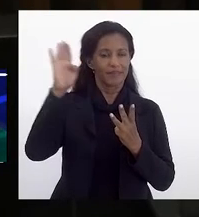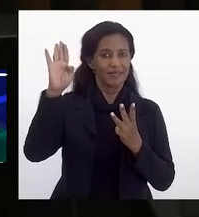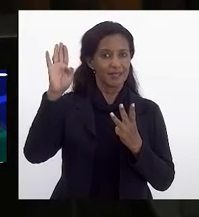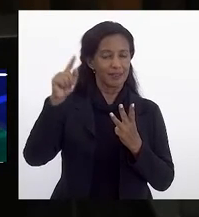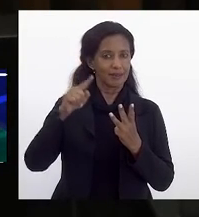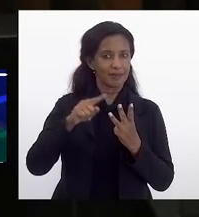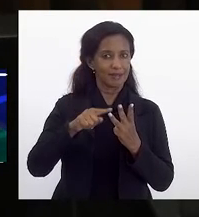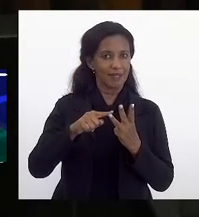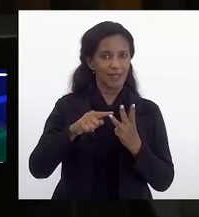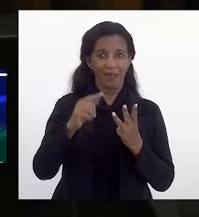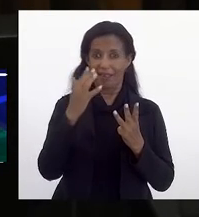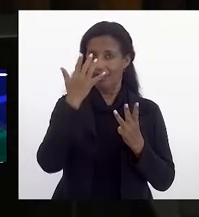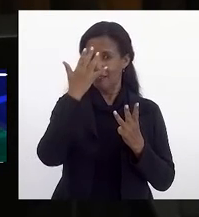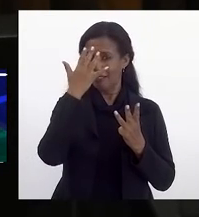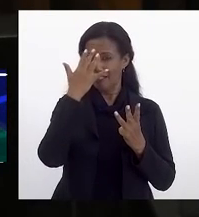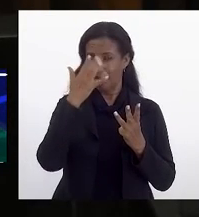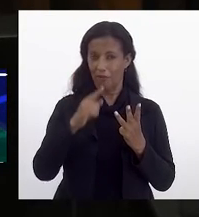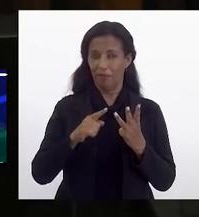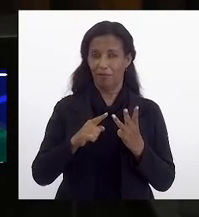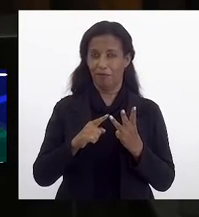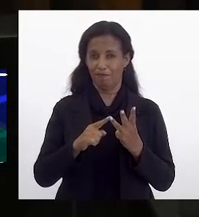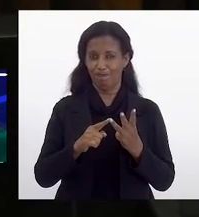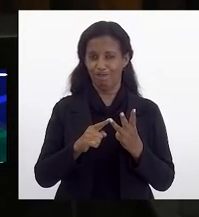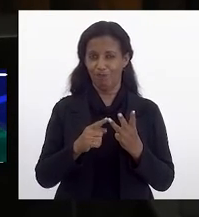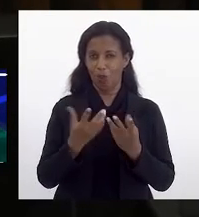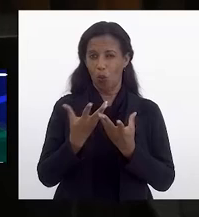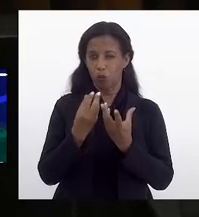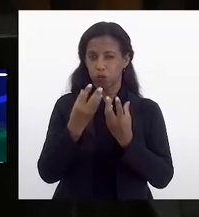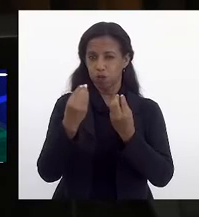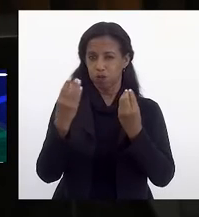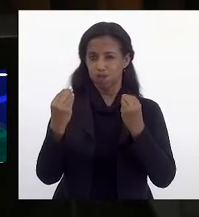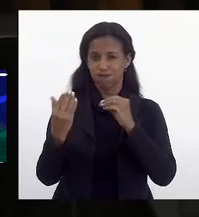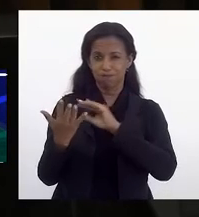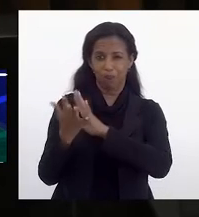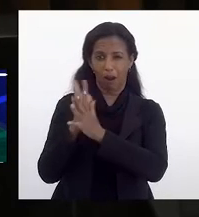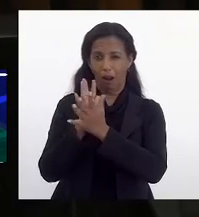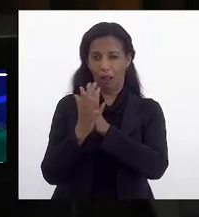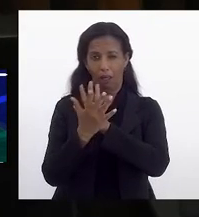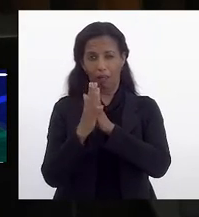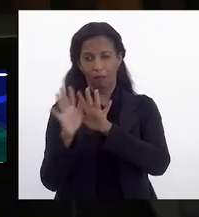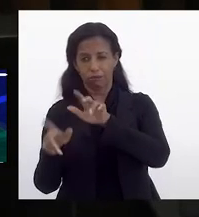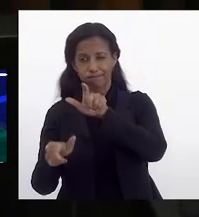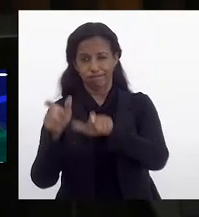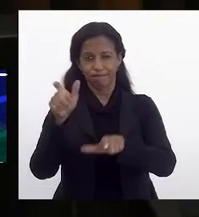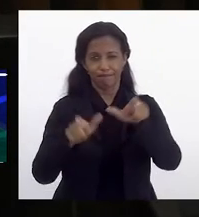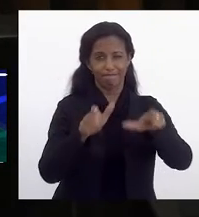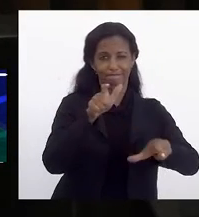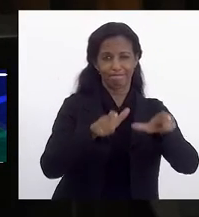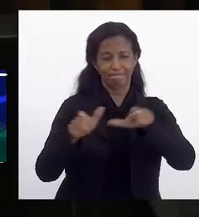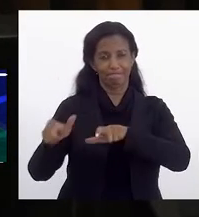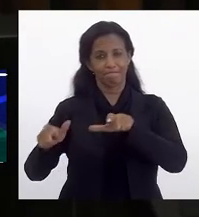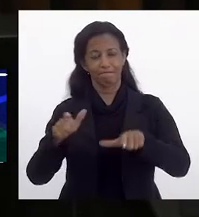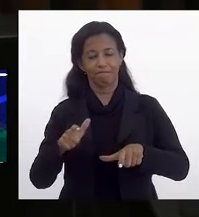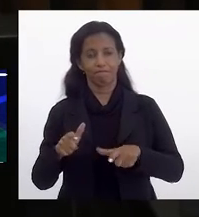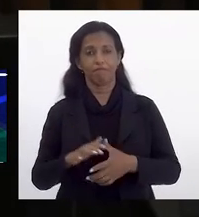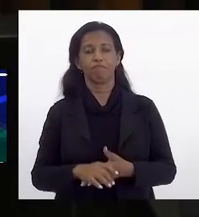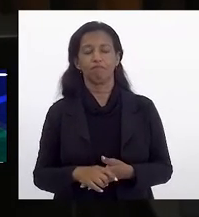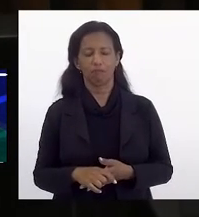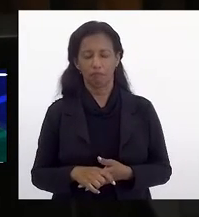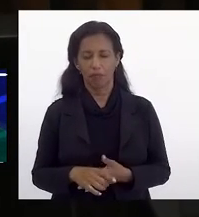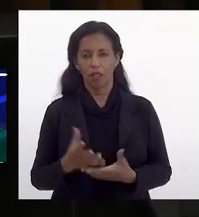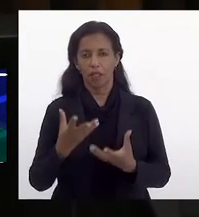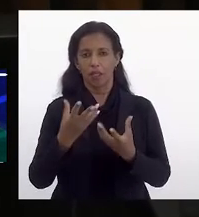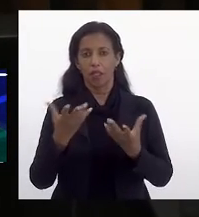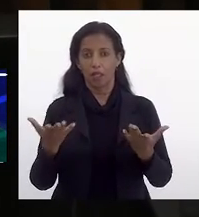principalmente o Carnaval, geram grandes aglomerações. E muitas vezes